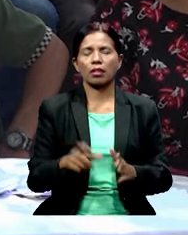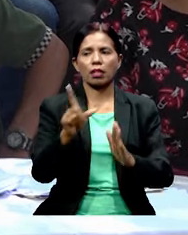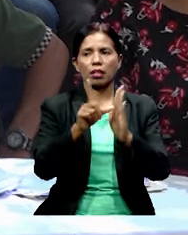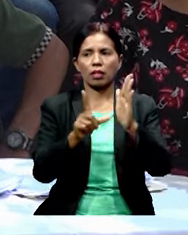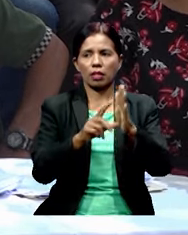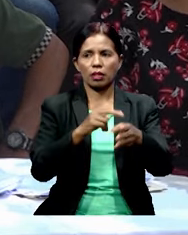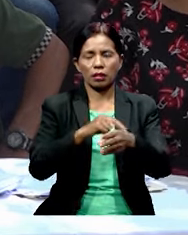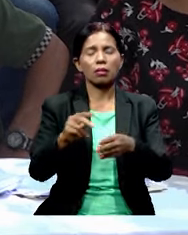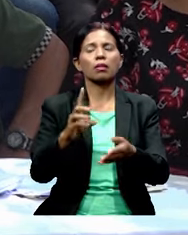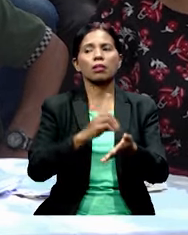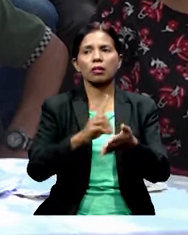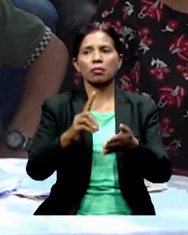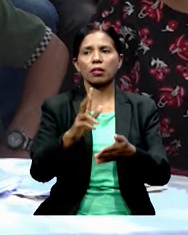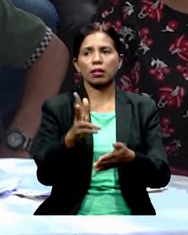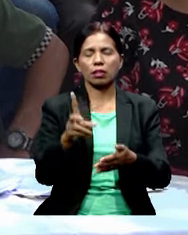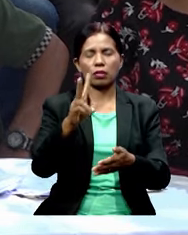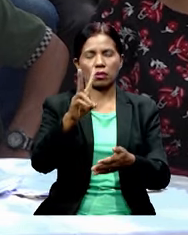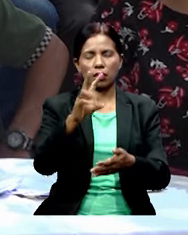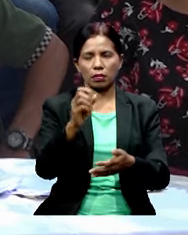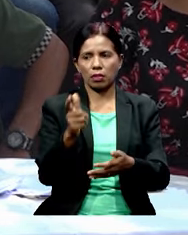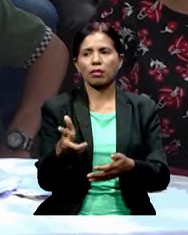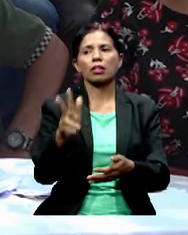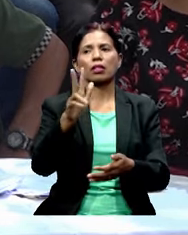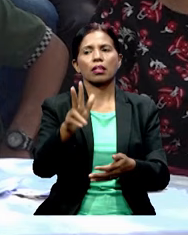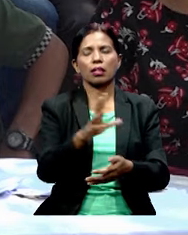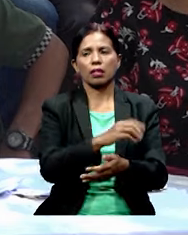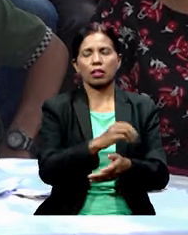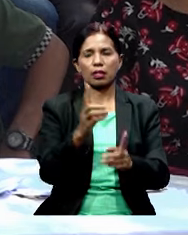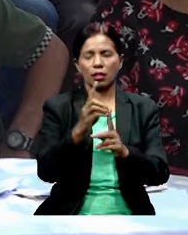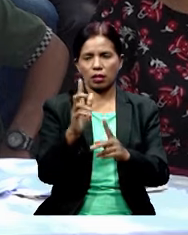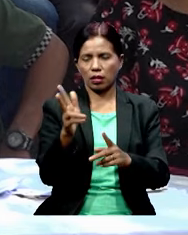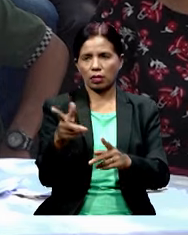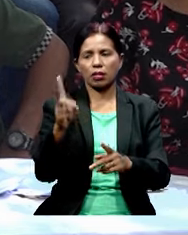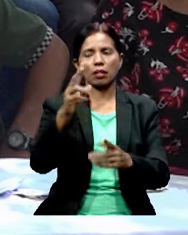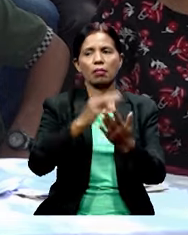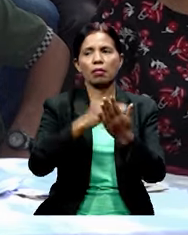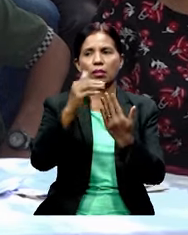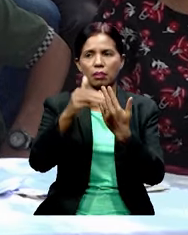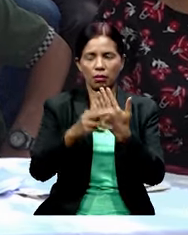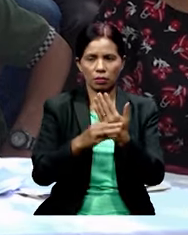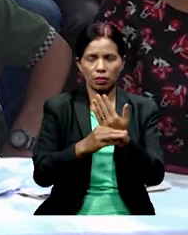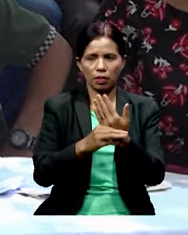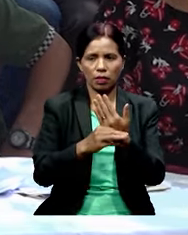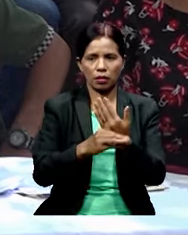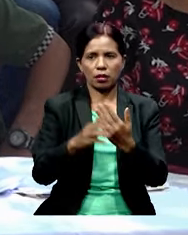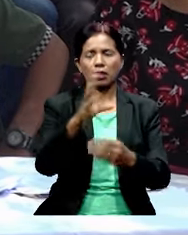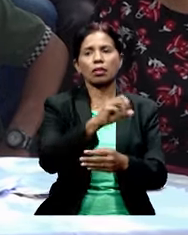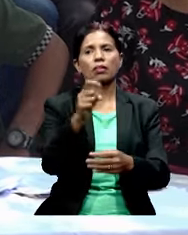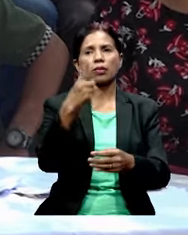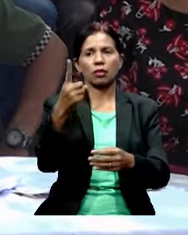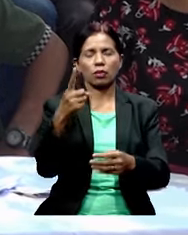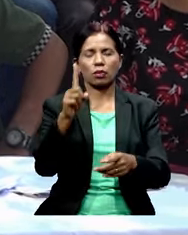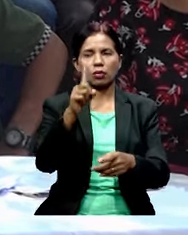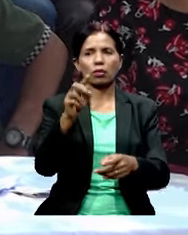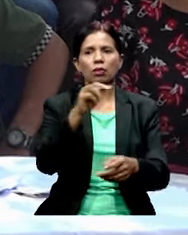número 31/2023 de maio, de 31 de maio, artigo 11, alínea 1-5,